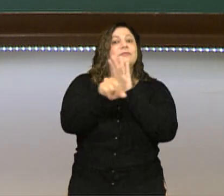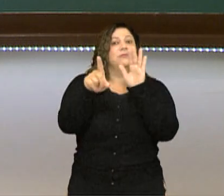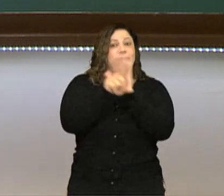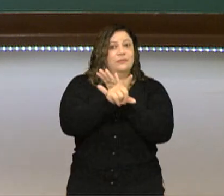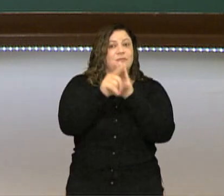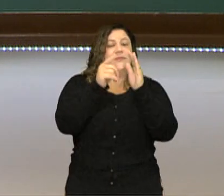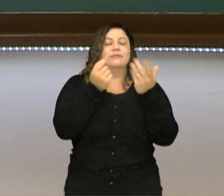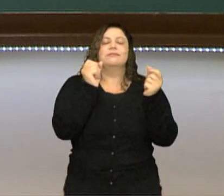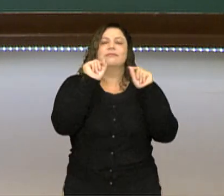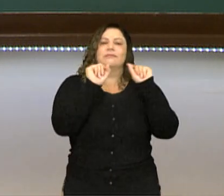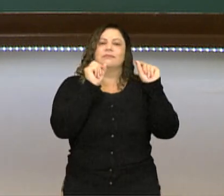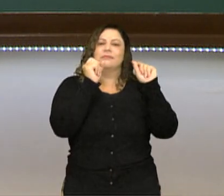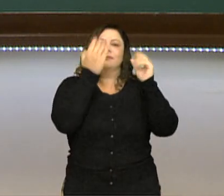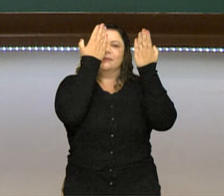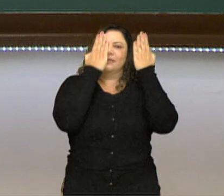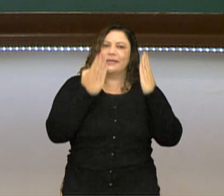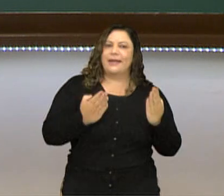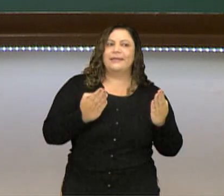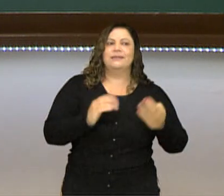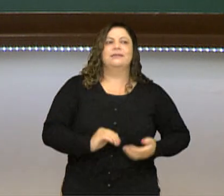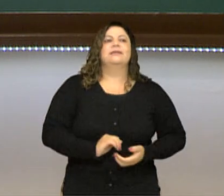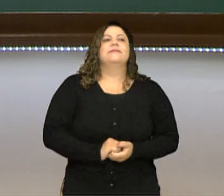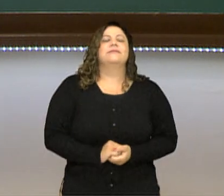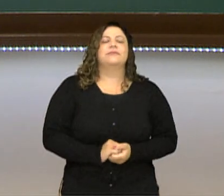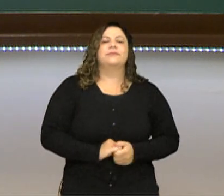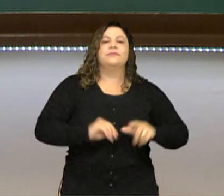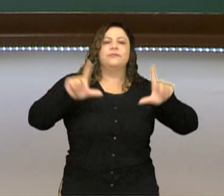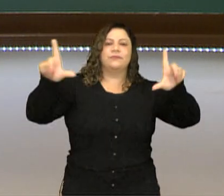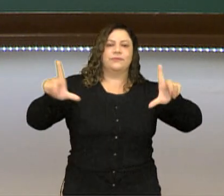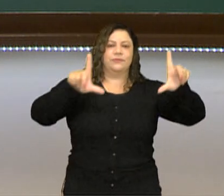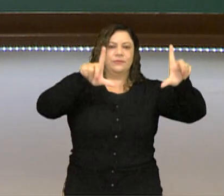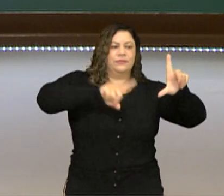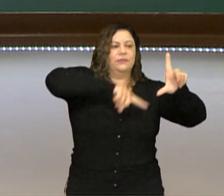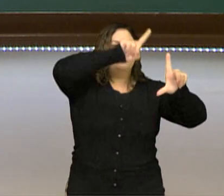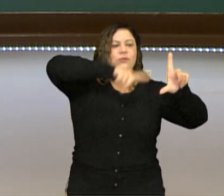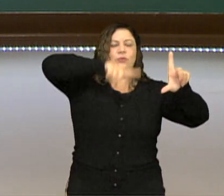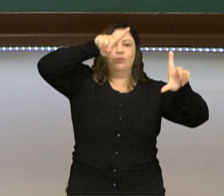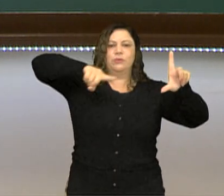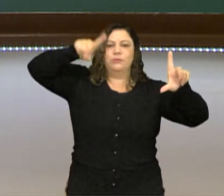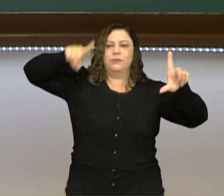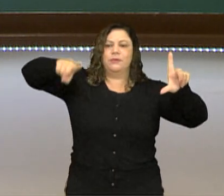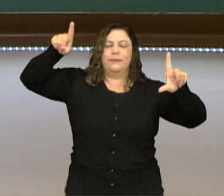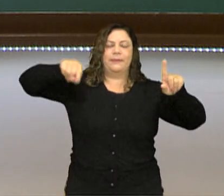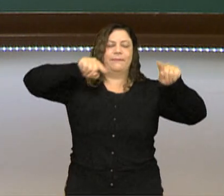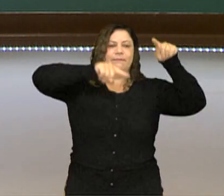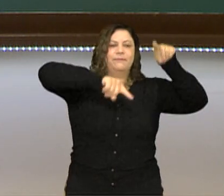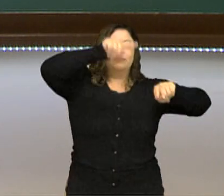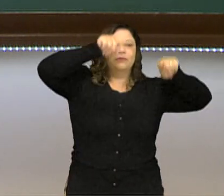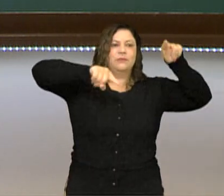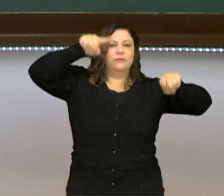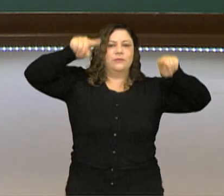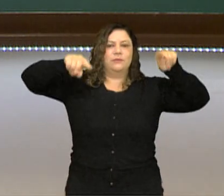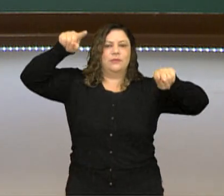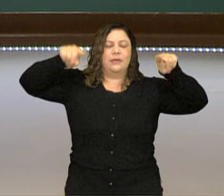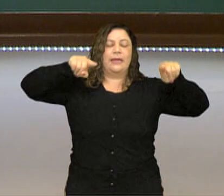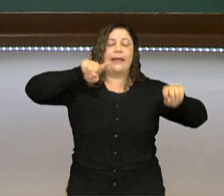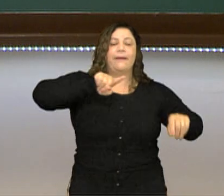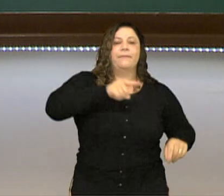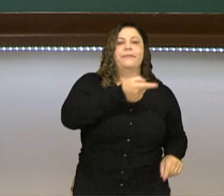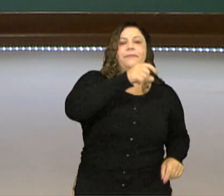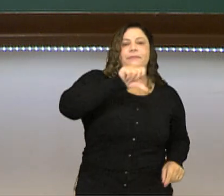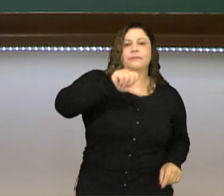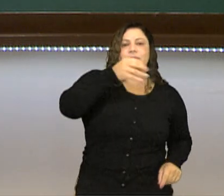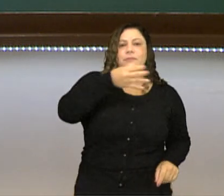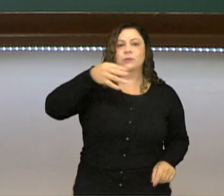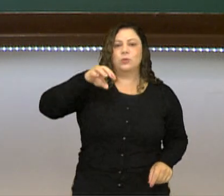tinha que analisar. E aí o gráfico aqui trazendo a população residente no Brasil de 1940 até os anos